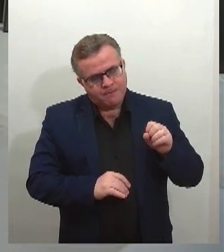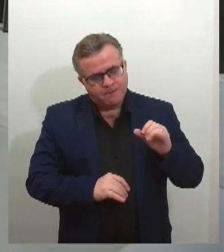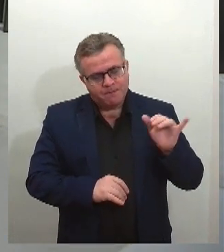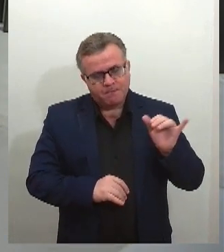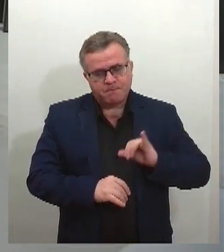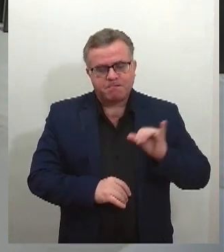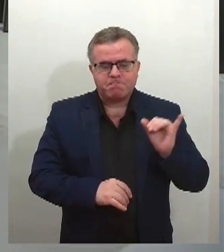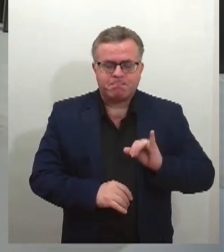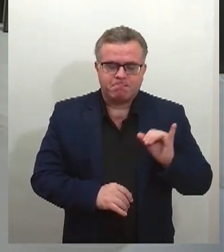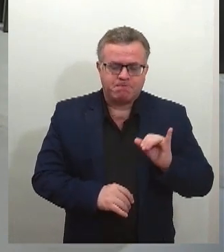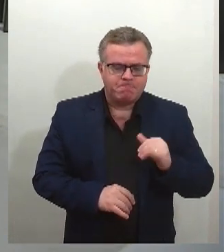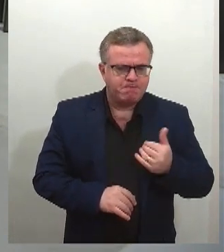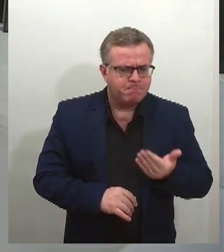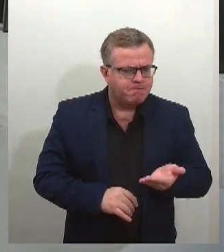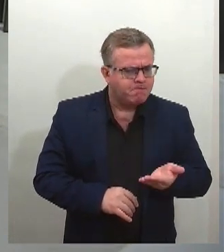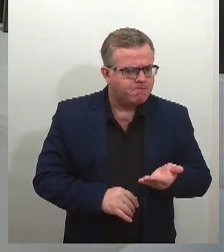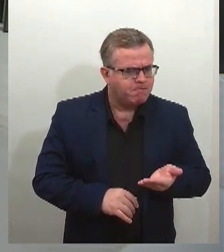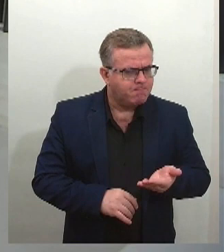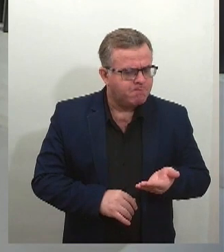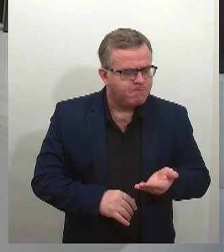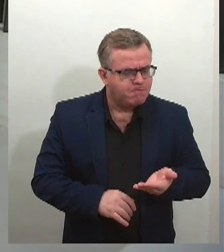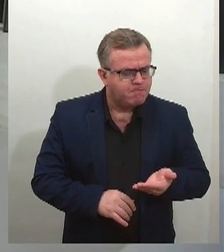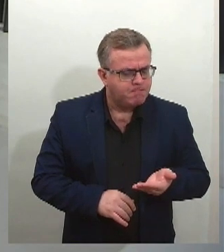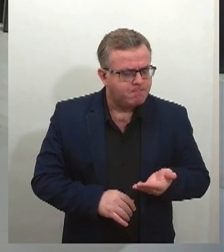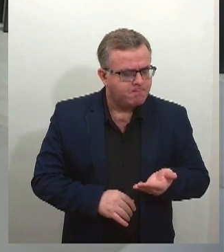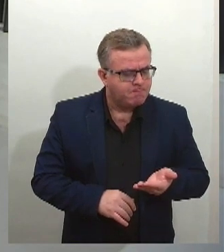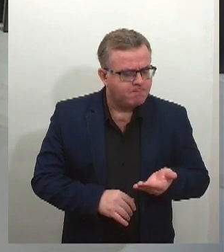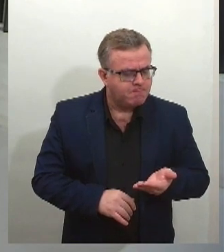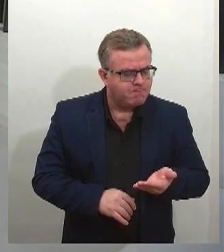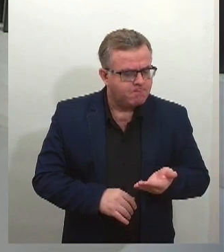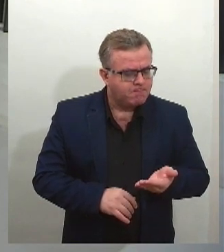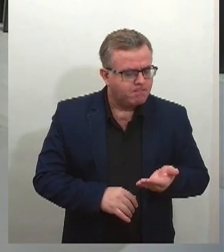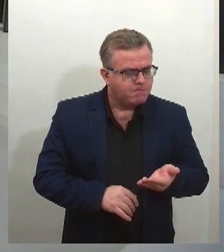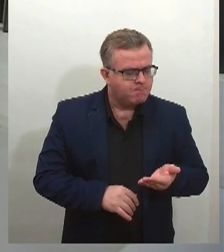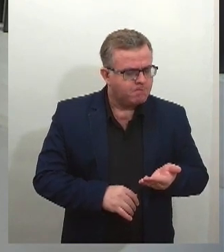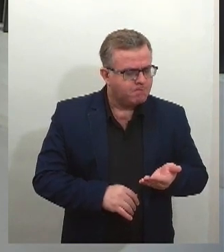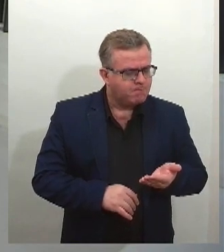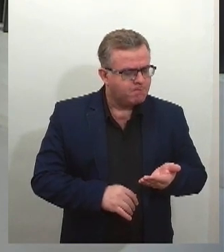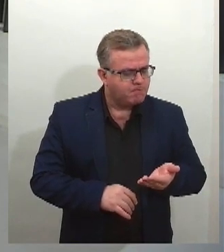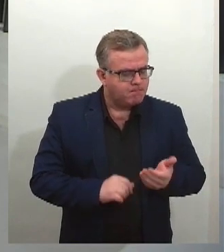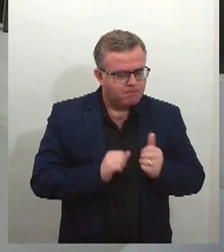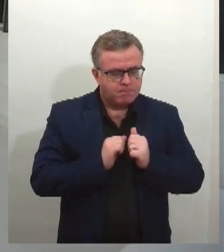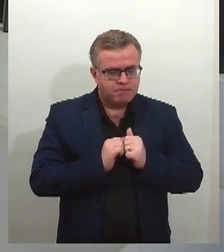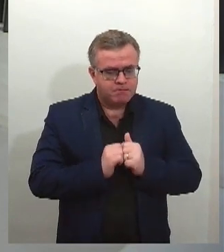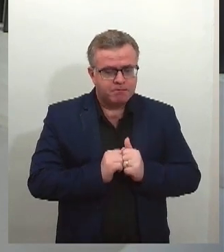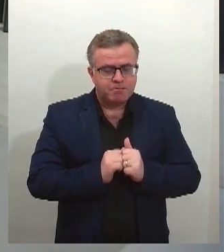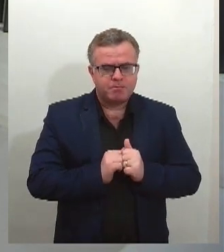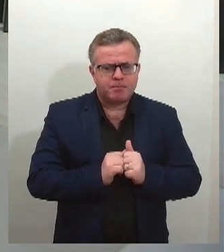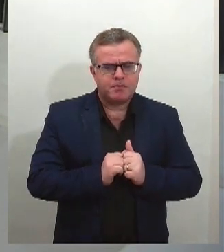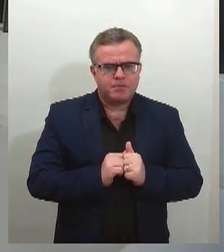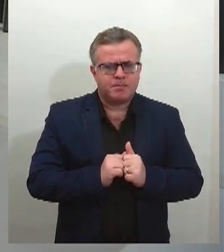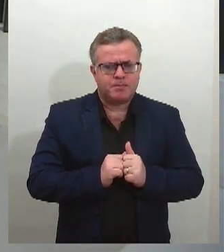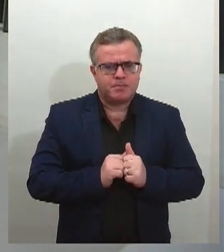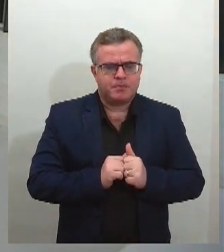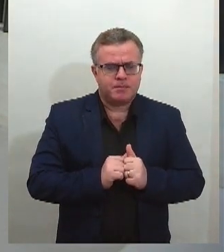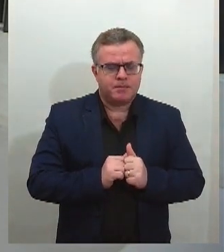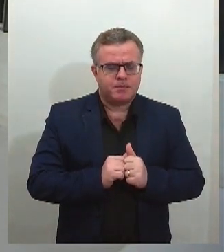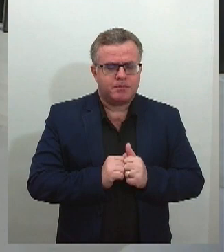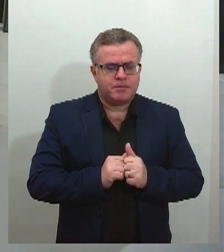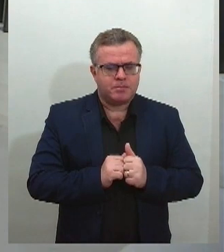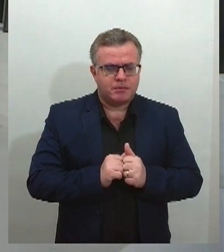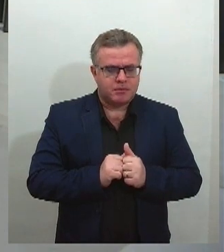também que, às vezes, leucorreias, né, corrimentos vaginais de repetição, aquele corrimento que a